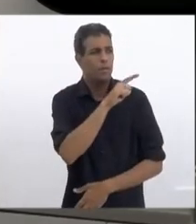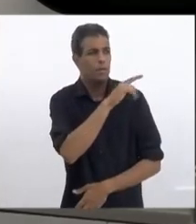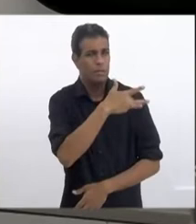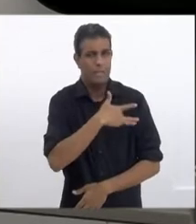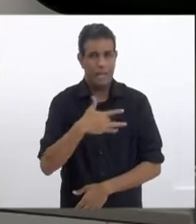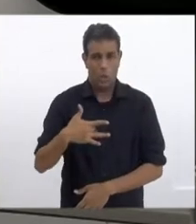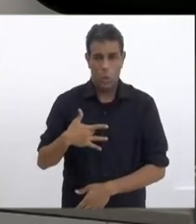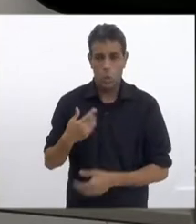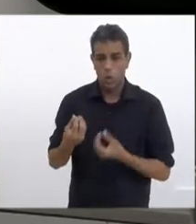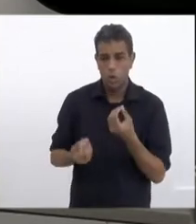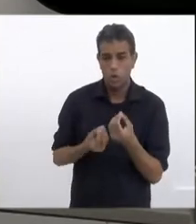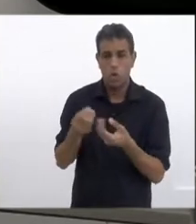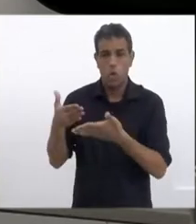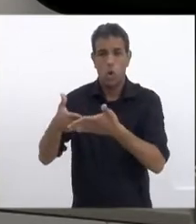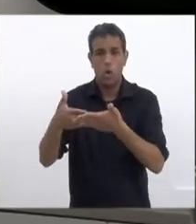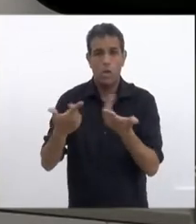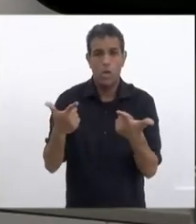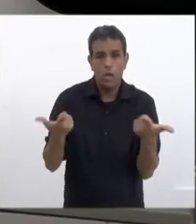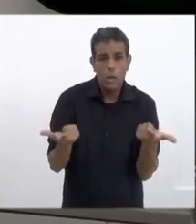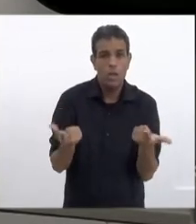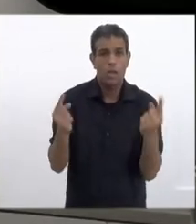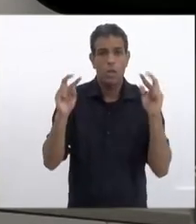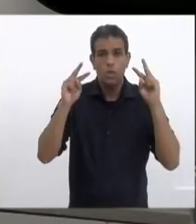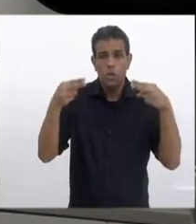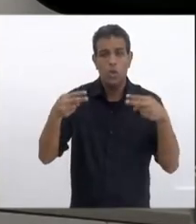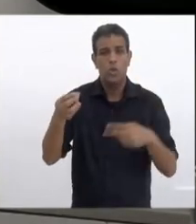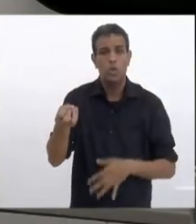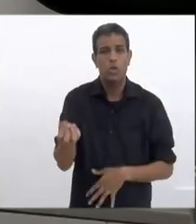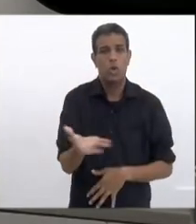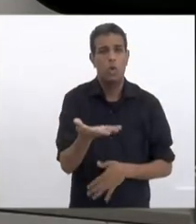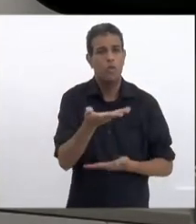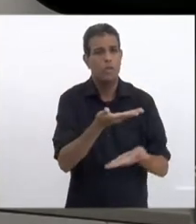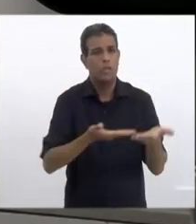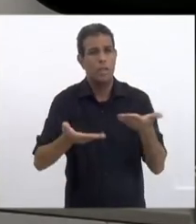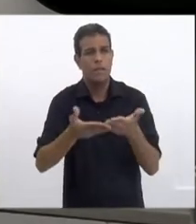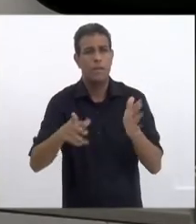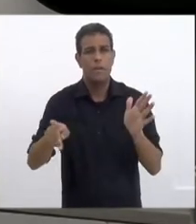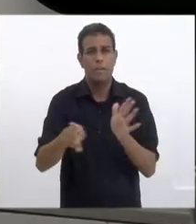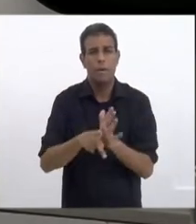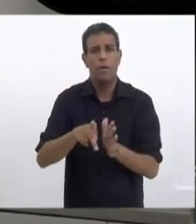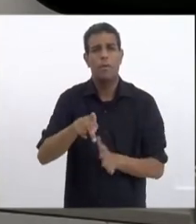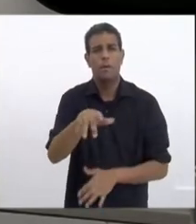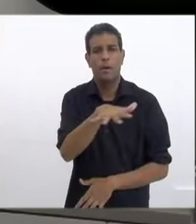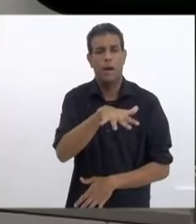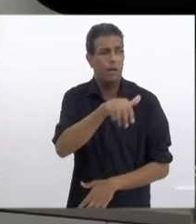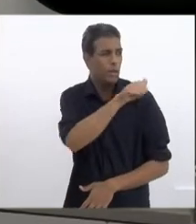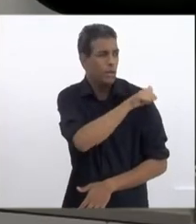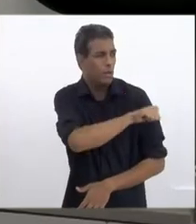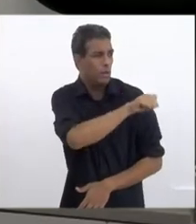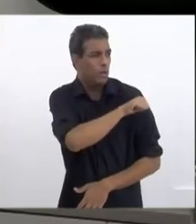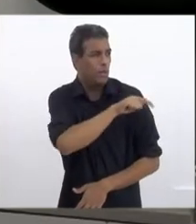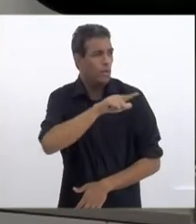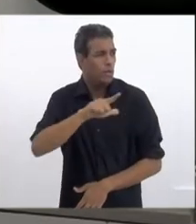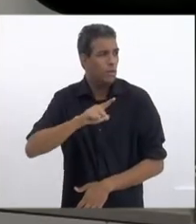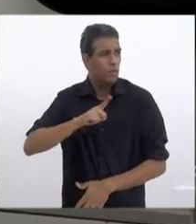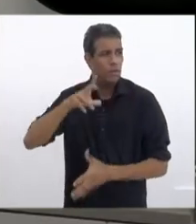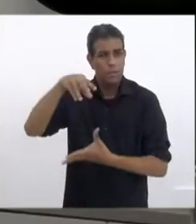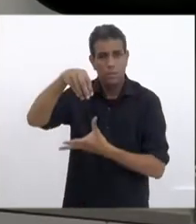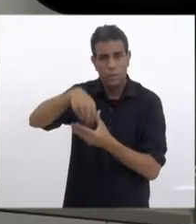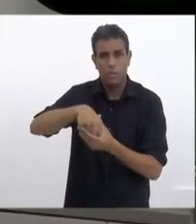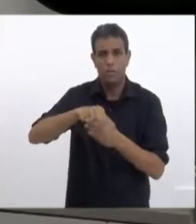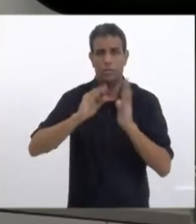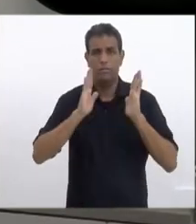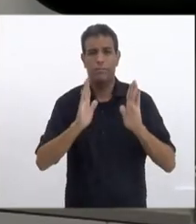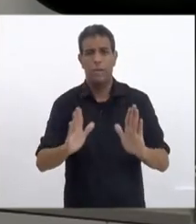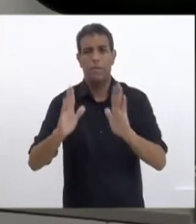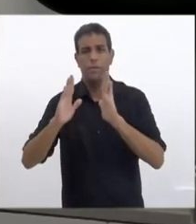que não temos podido implantar novos serviços, mas o Estado do Rio de Janeiro fez um cofinanciamento em saúde mental, que é um